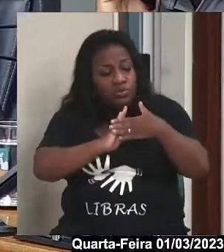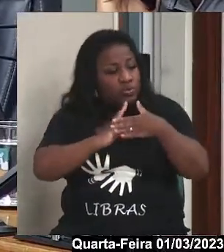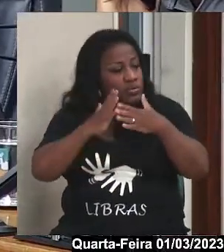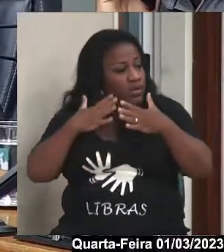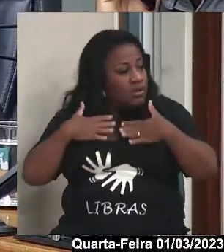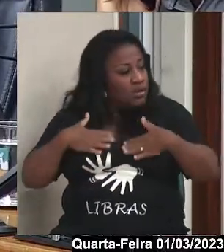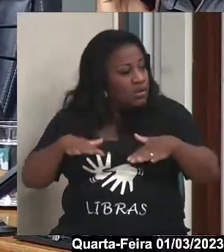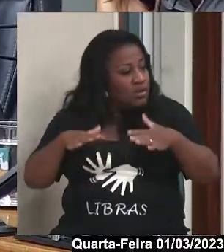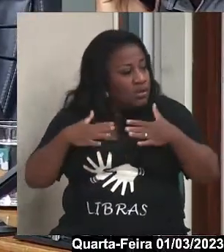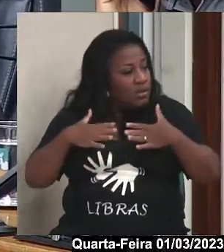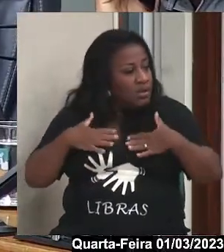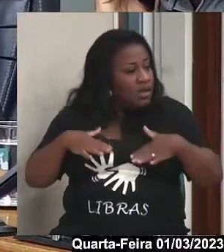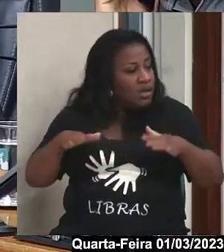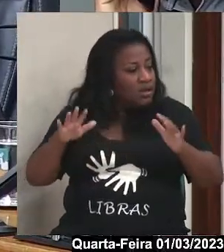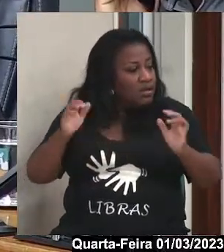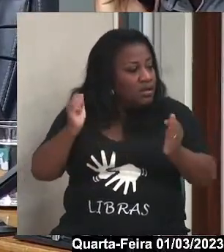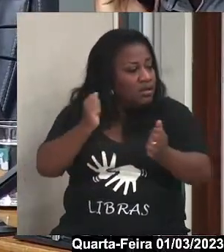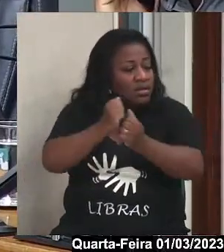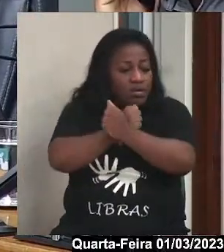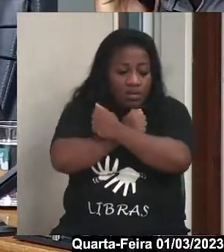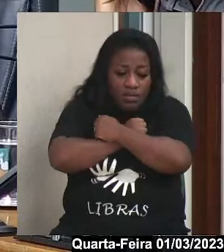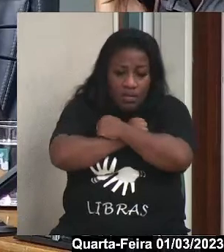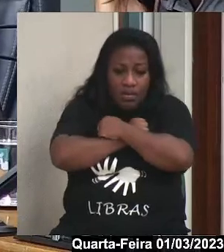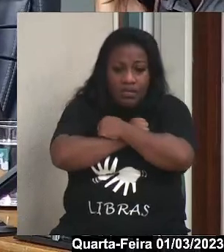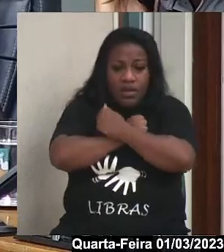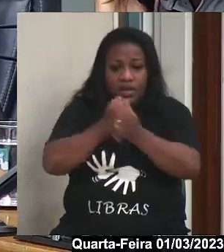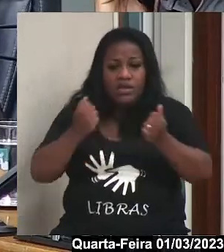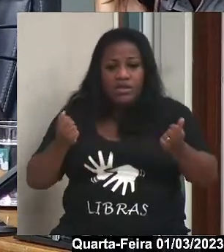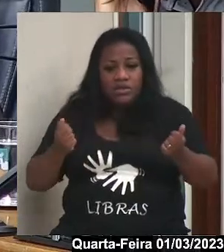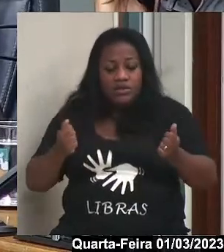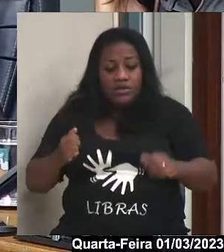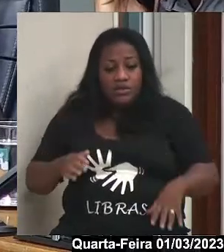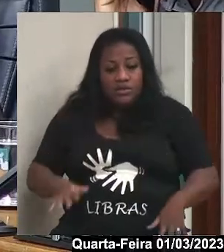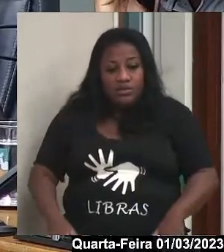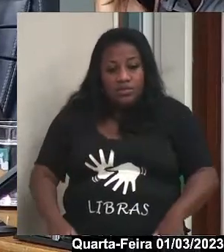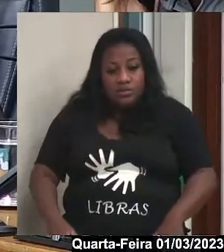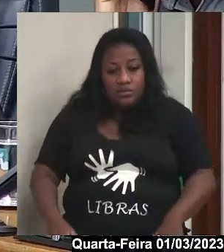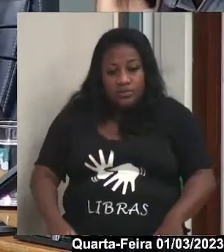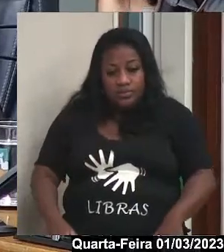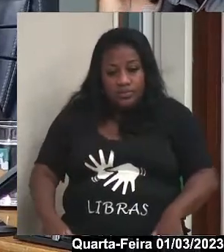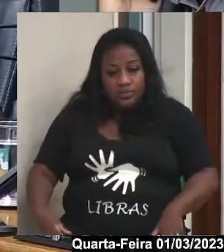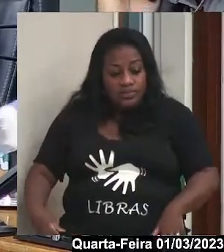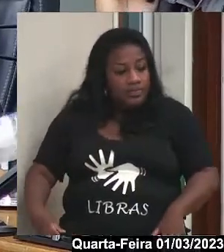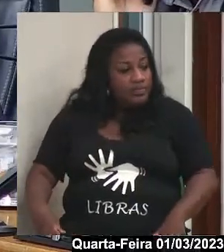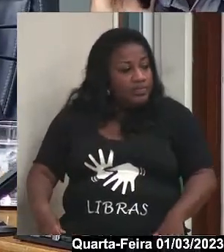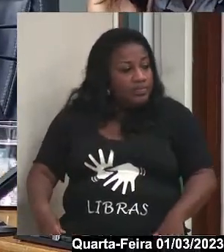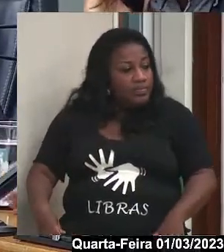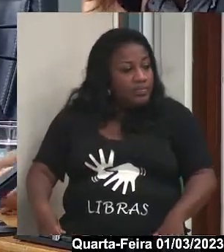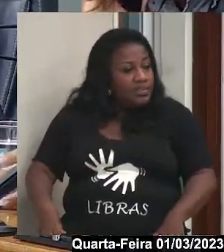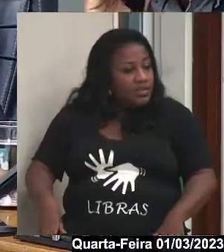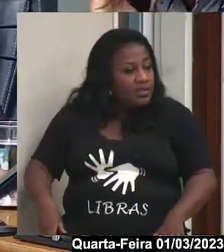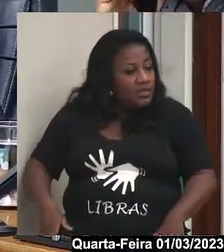ajuda. Calma, tá bom? Um grande abraço. Obrigado. Obrigado, Dedé. Beleza, Gideon. Deixa eu falar